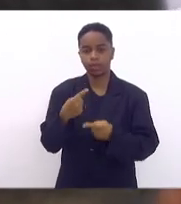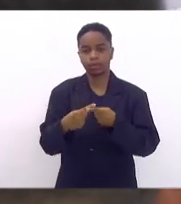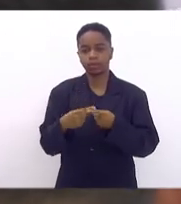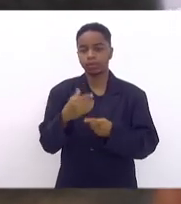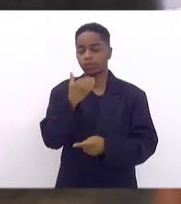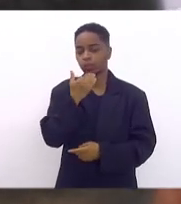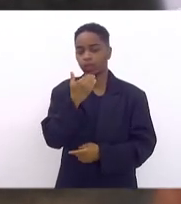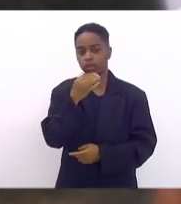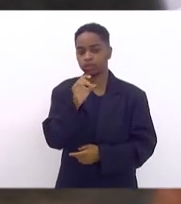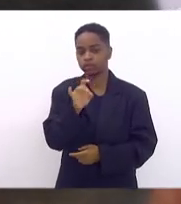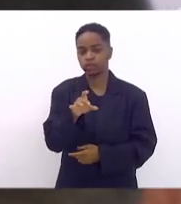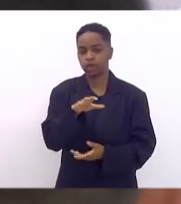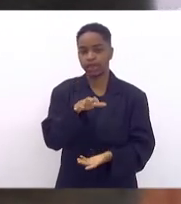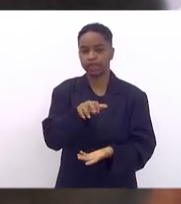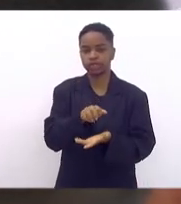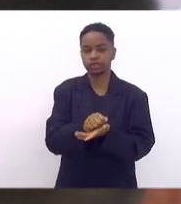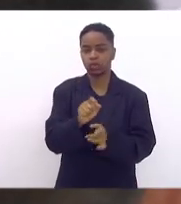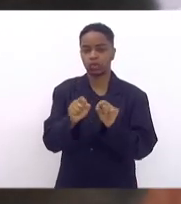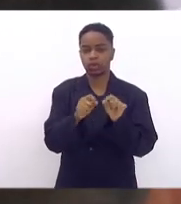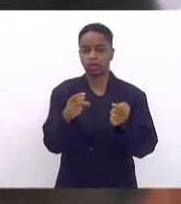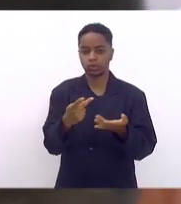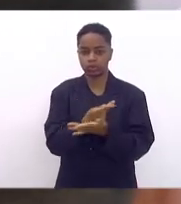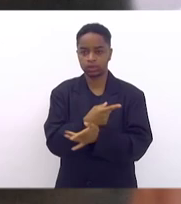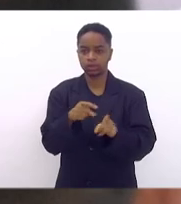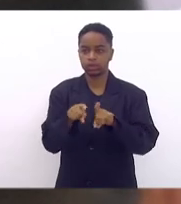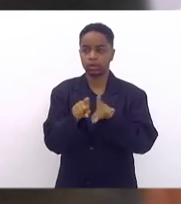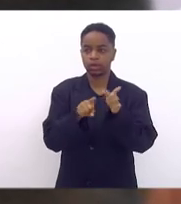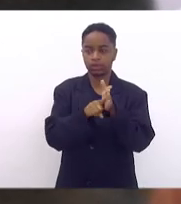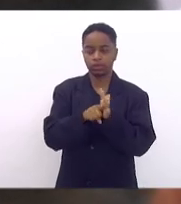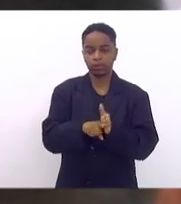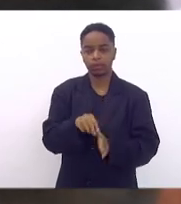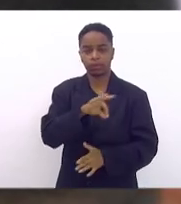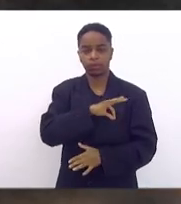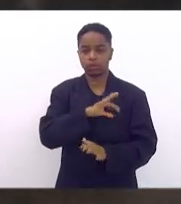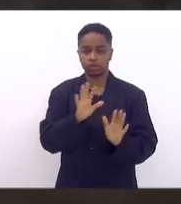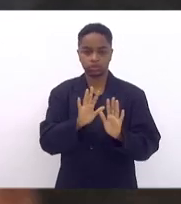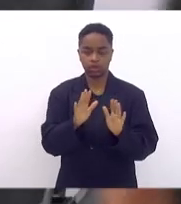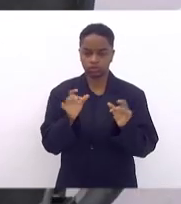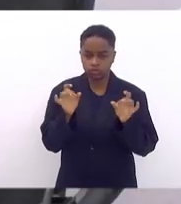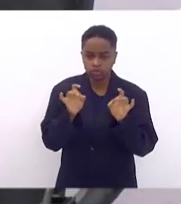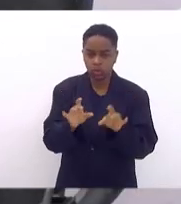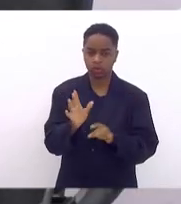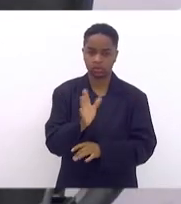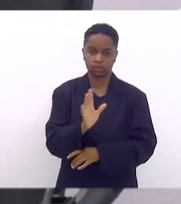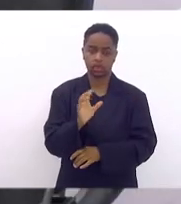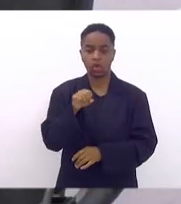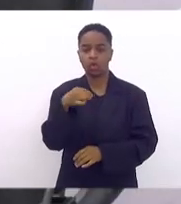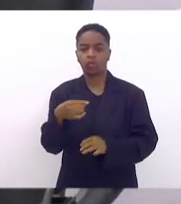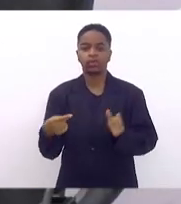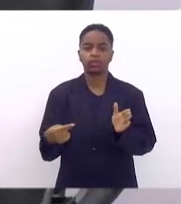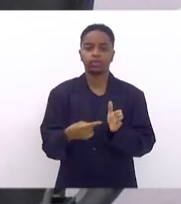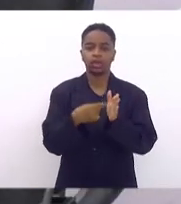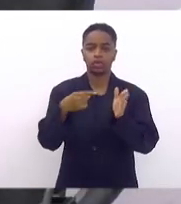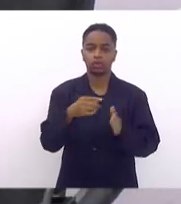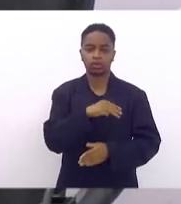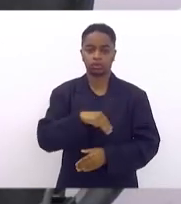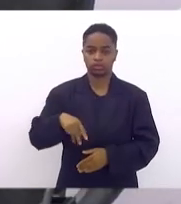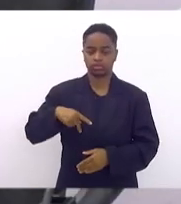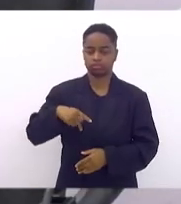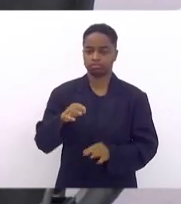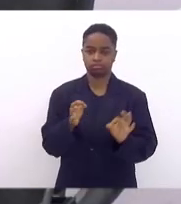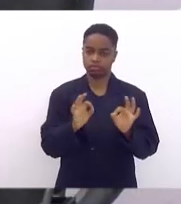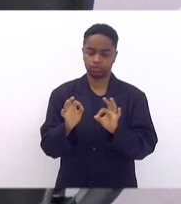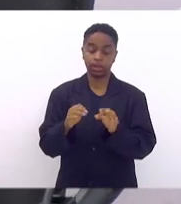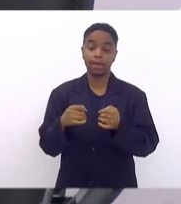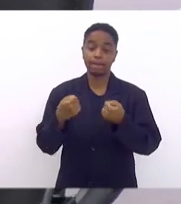basta um bom registro de ocorrência e uma investigação policial eficiente ou uma denúncia por parte do Ministério Público.